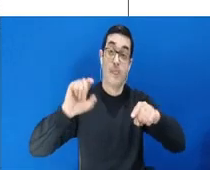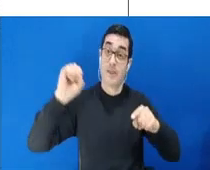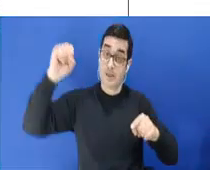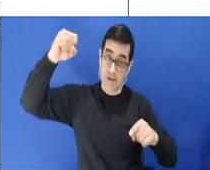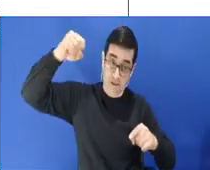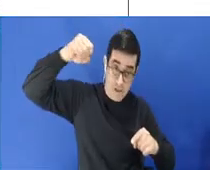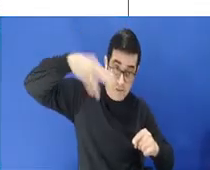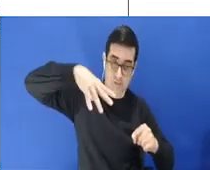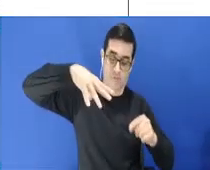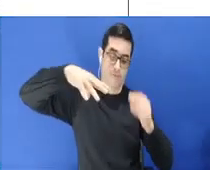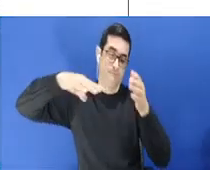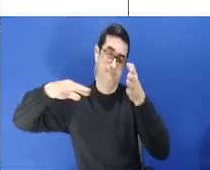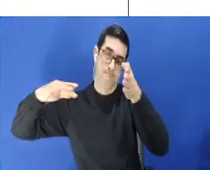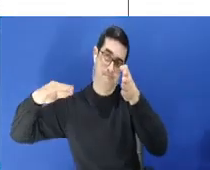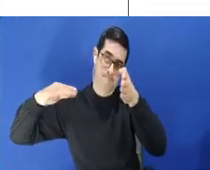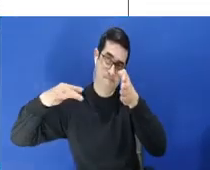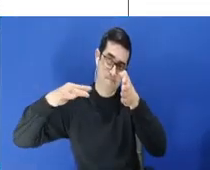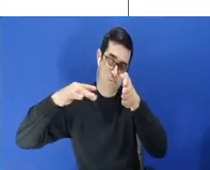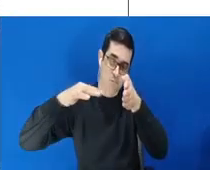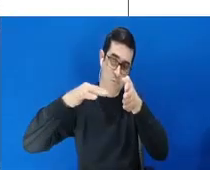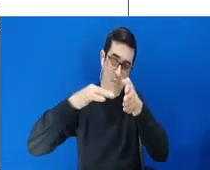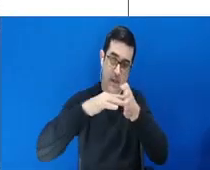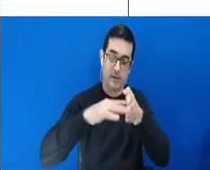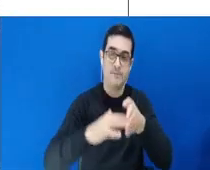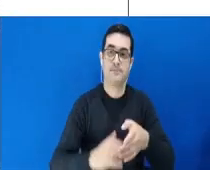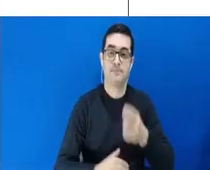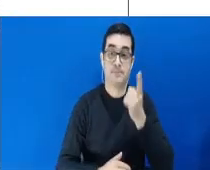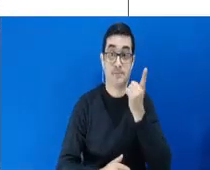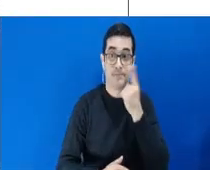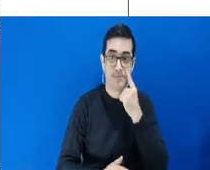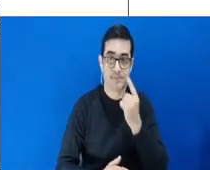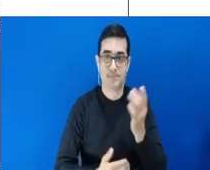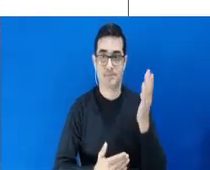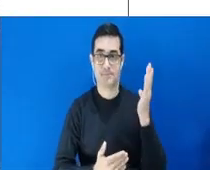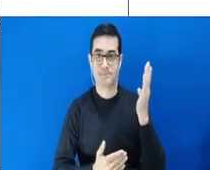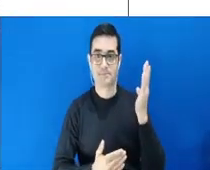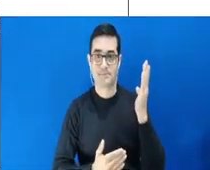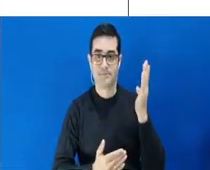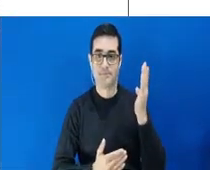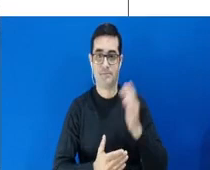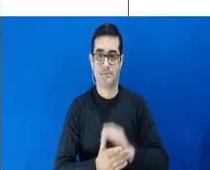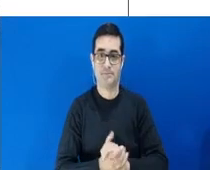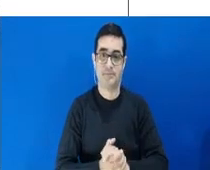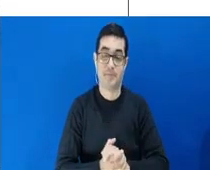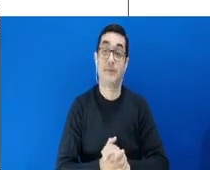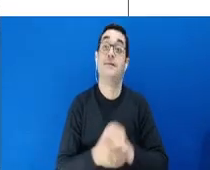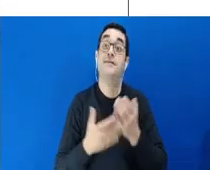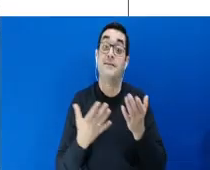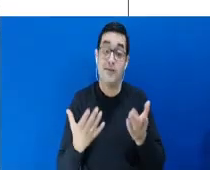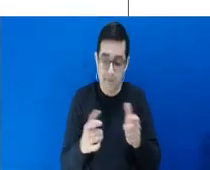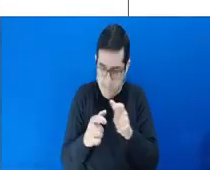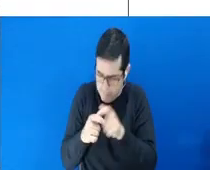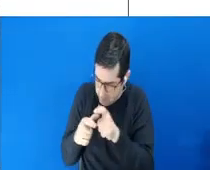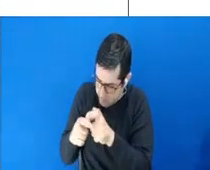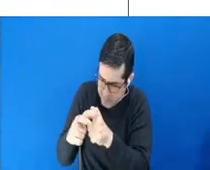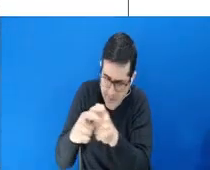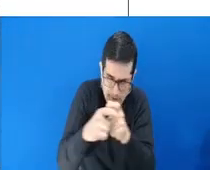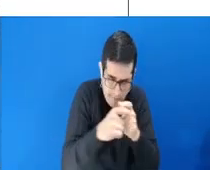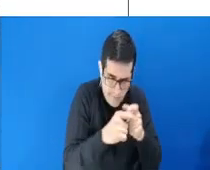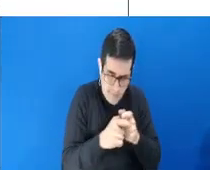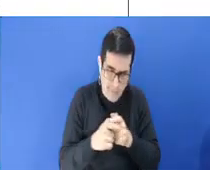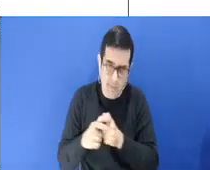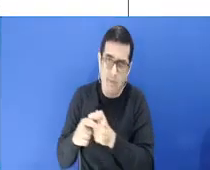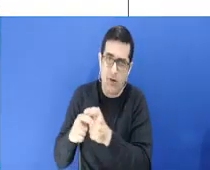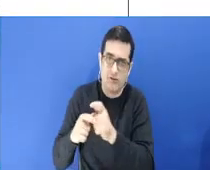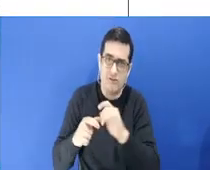difração. Aqui surge a ideia de pacotes de energia e Einstein trata